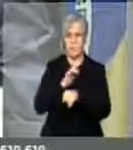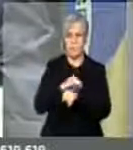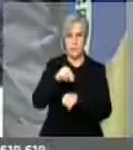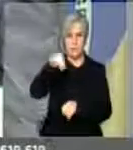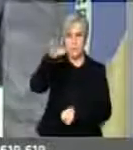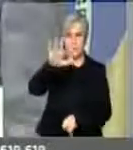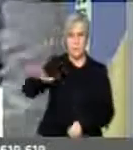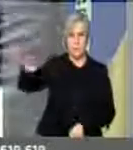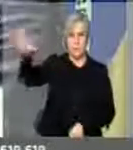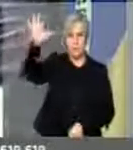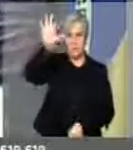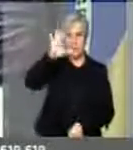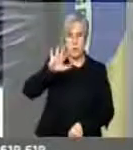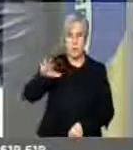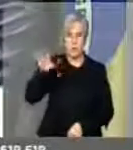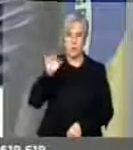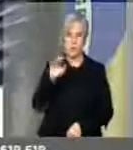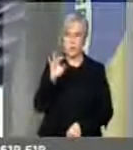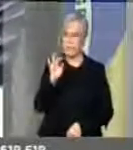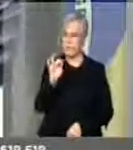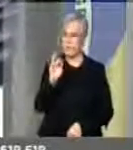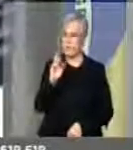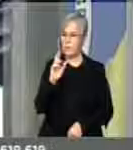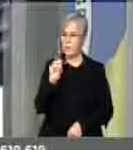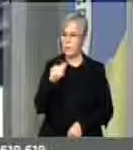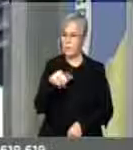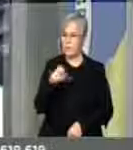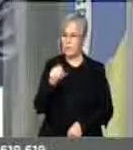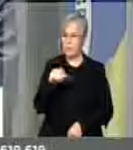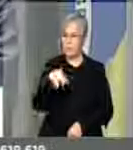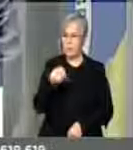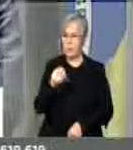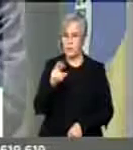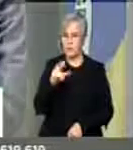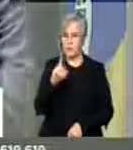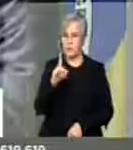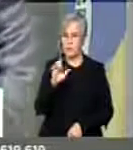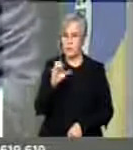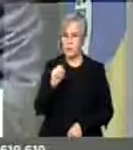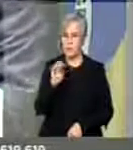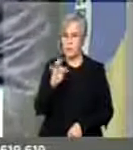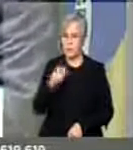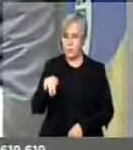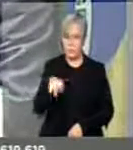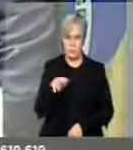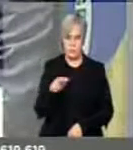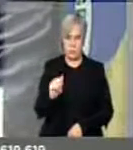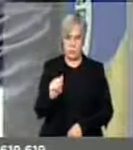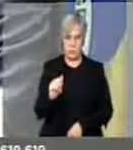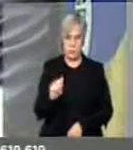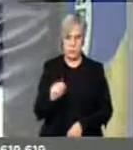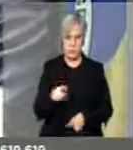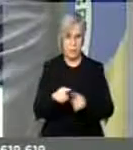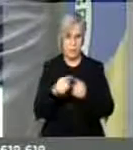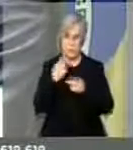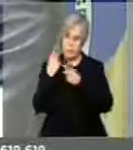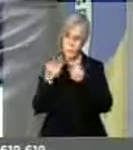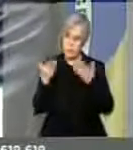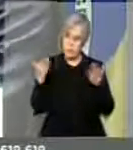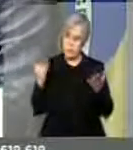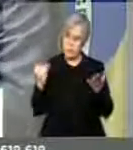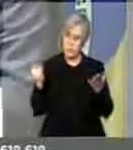Nordeste, que é a obra da Transnordestina. Mas antes de começar minhas palavras, é importante que a